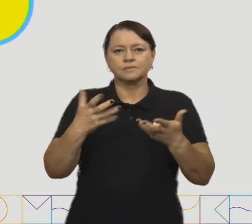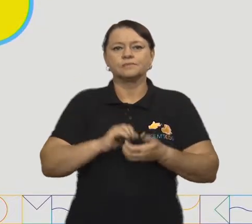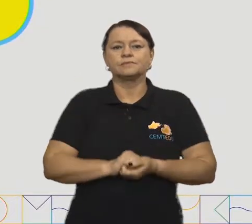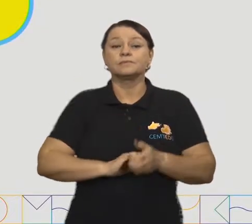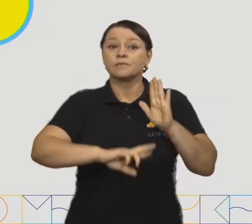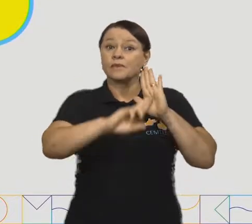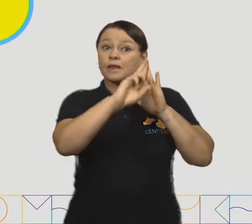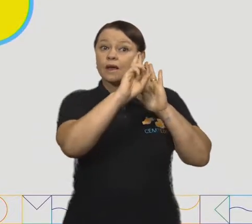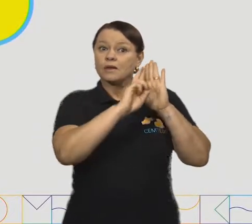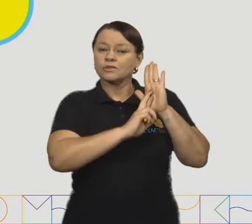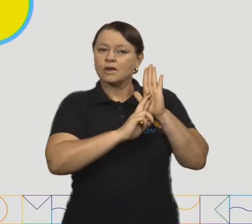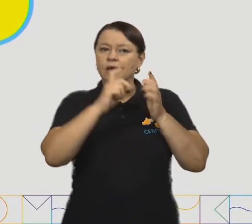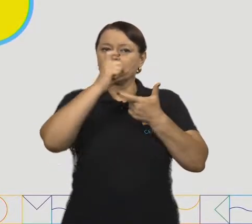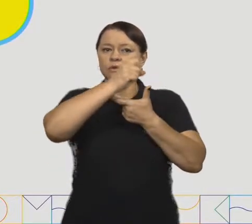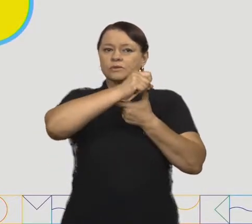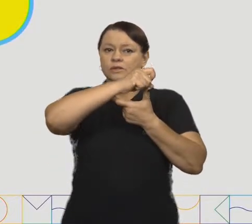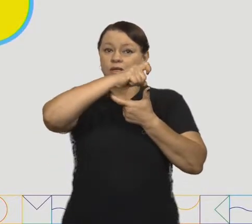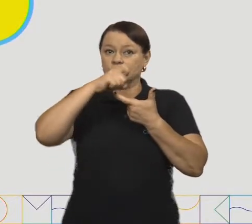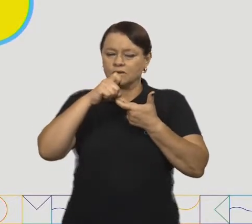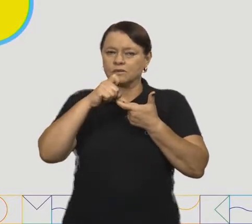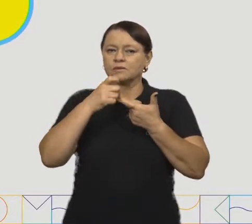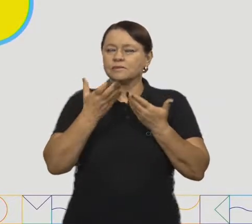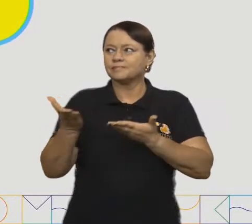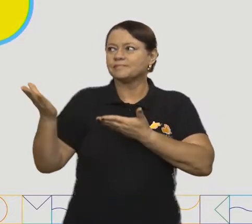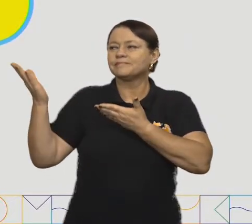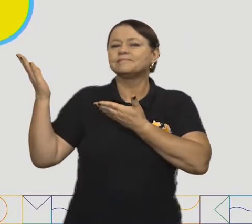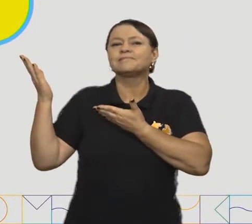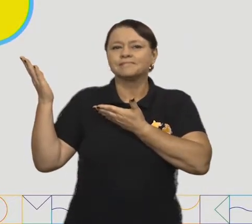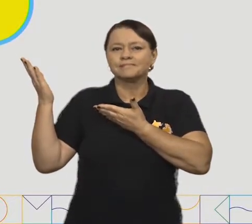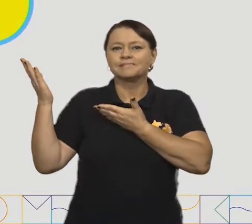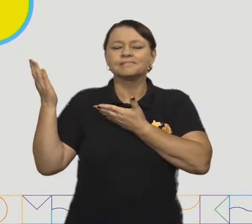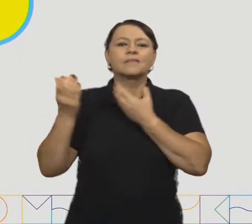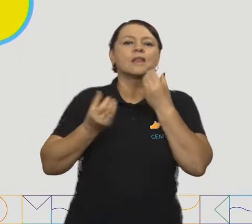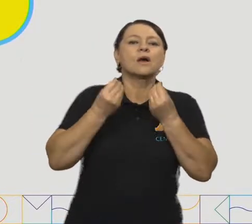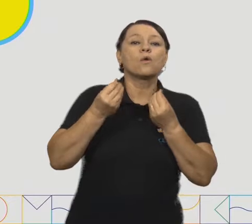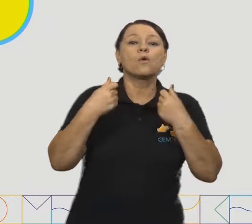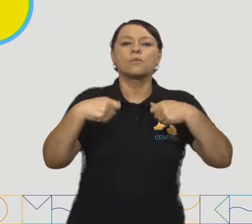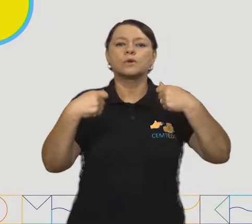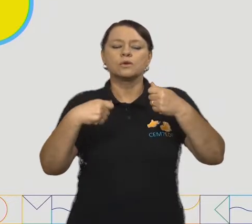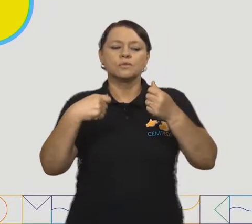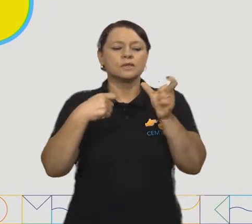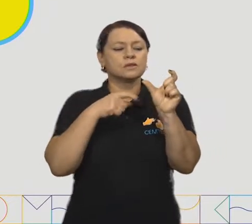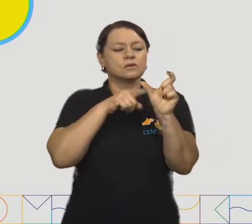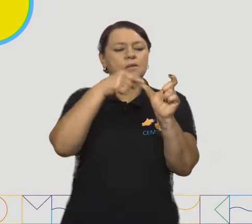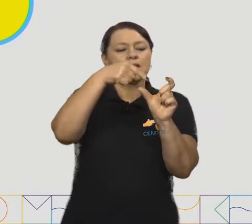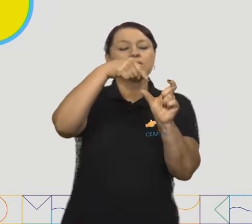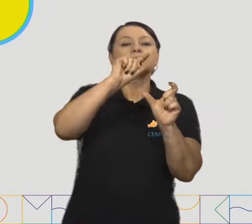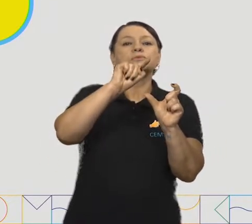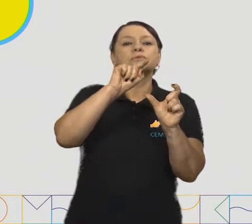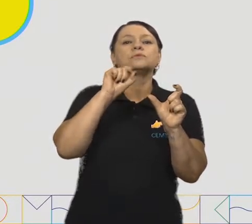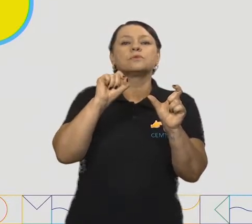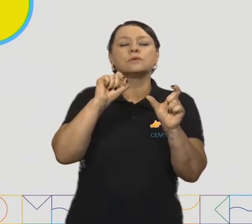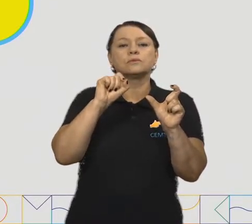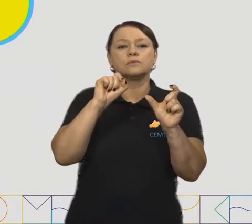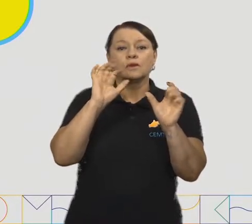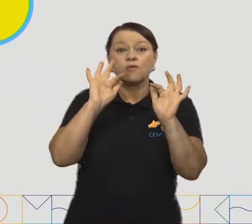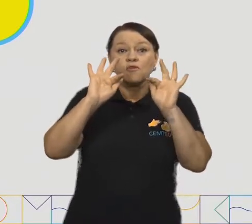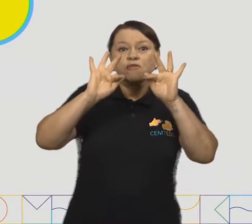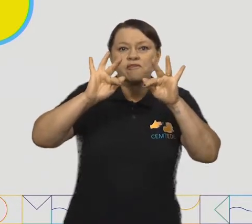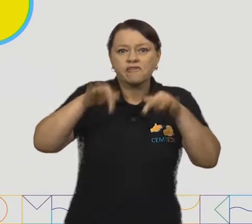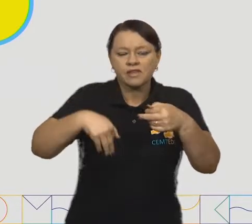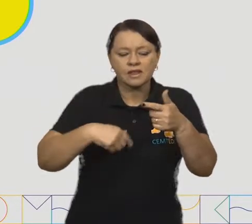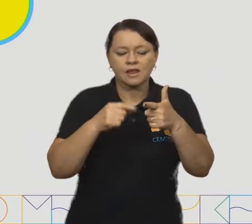encontram-se na última sílaba. Você deve estar me perguntando, Quando que eu devo, então,